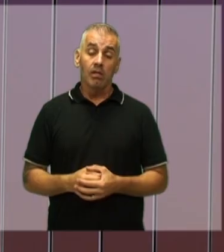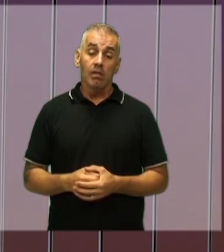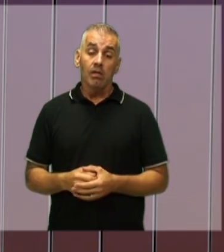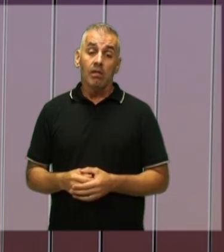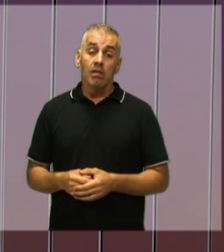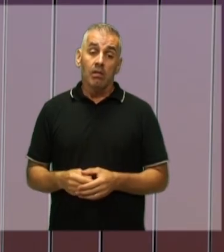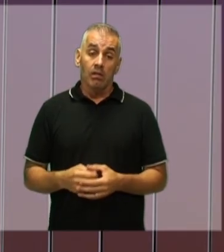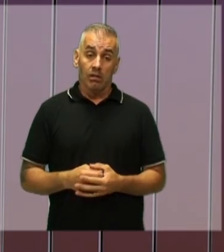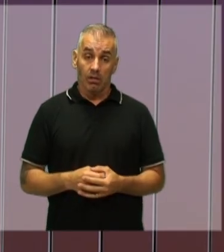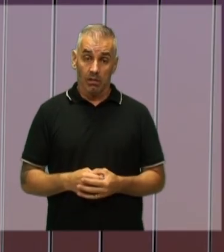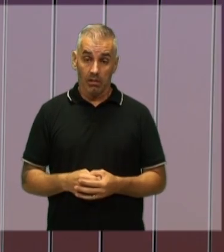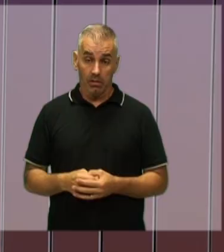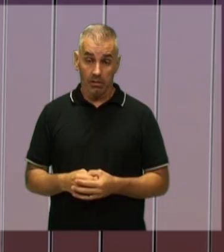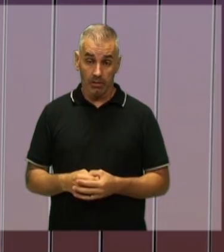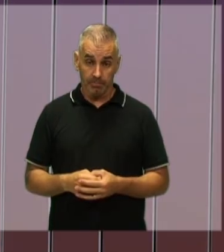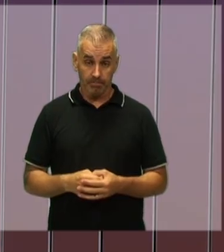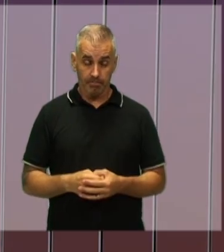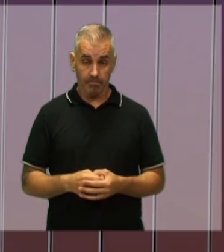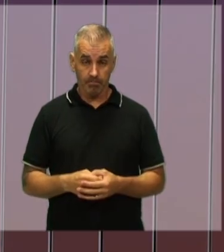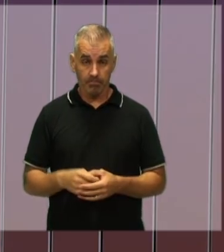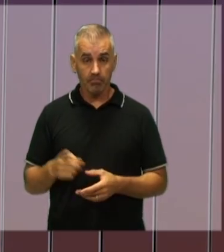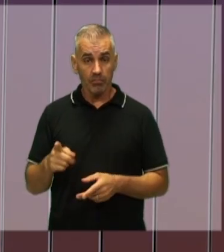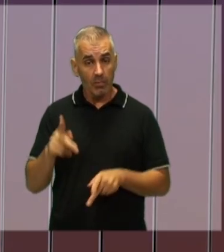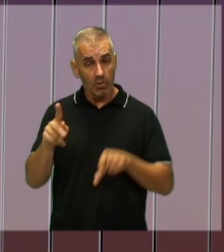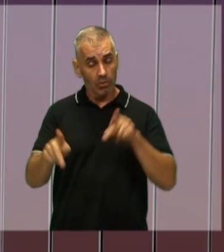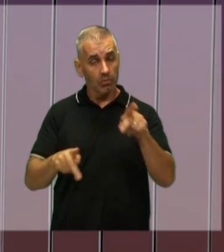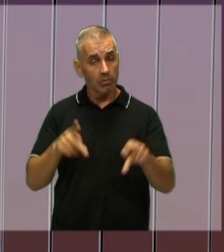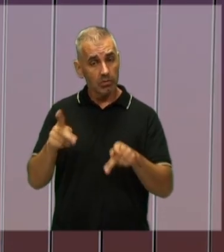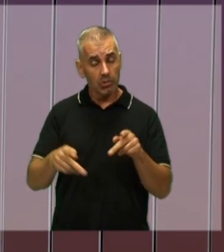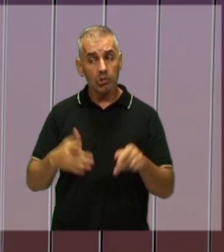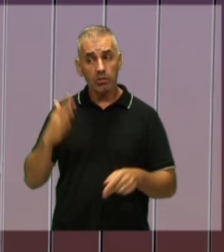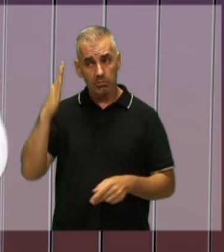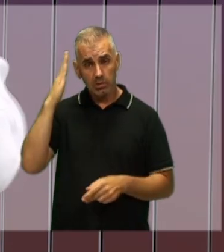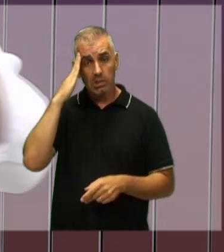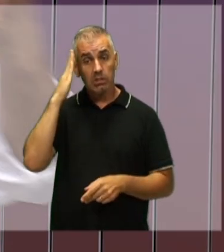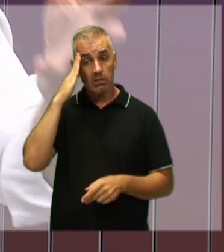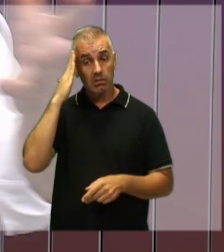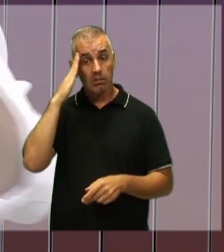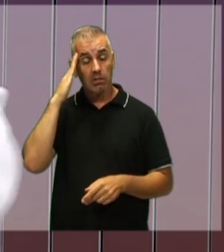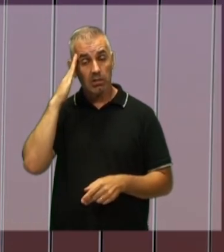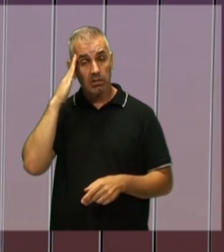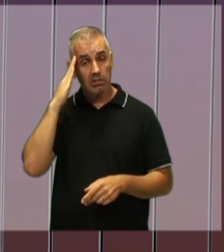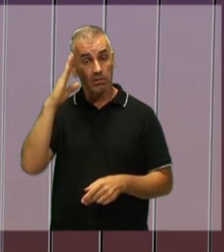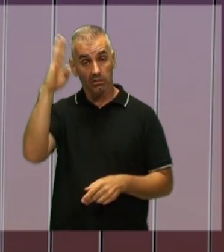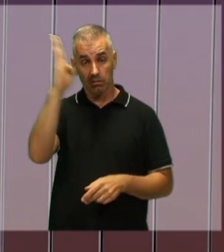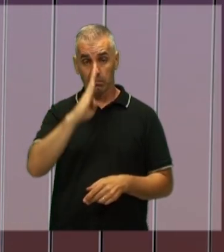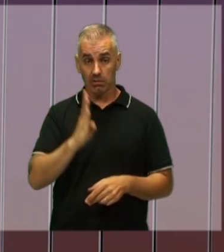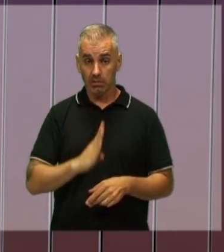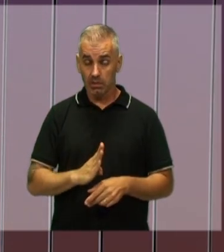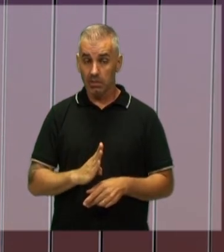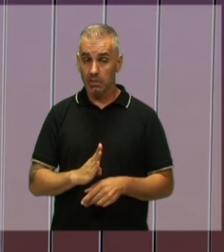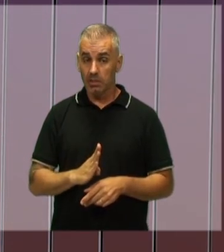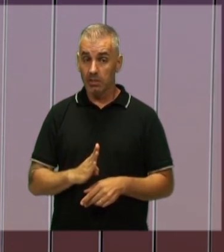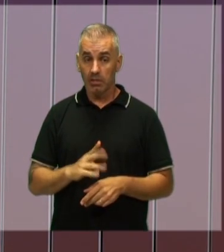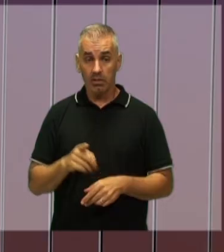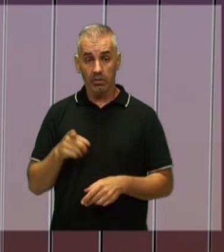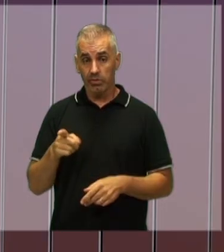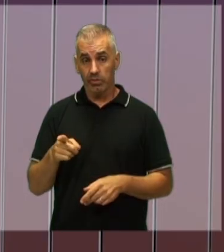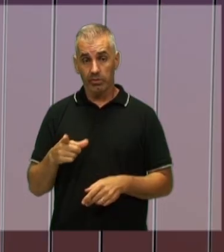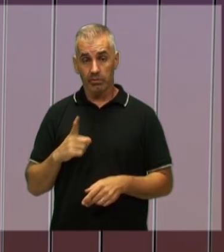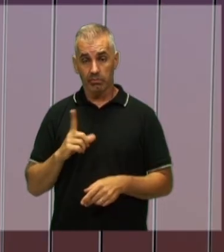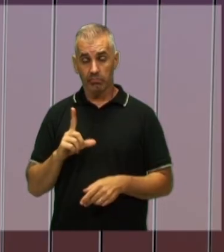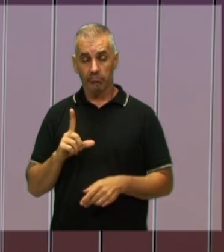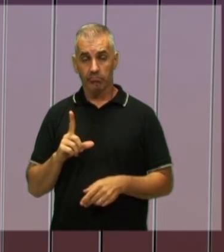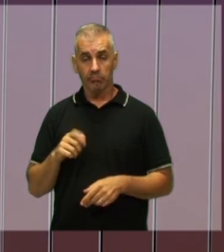pergunta. E isso é uma questão que a população, bom se toda a população de todo o Brasil soubesse disso, porque isso não é uma função do